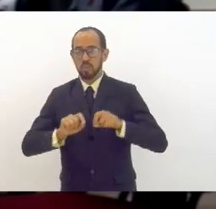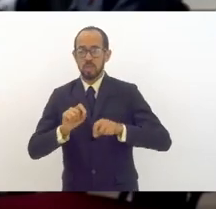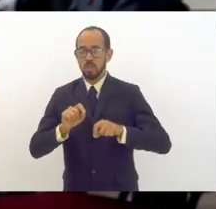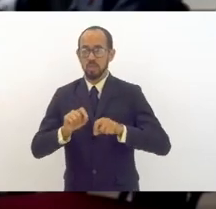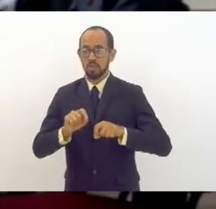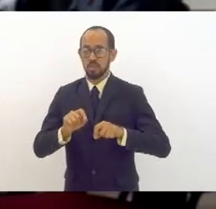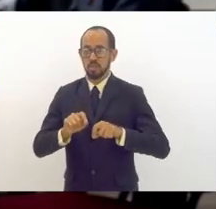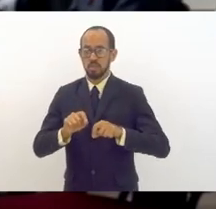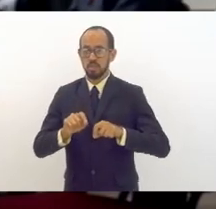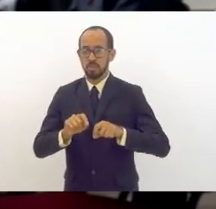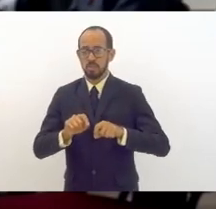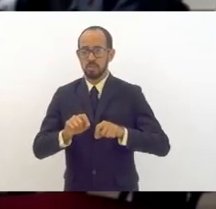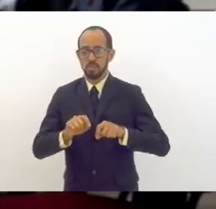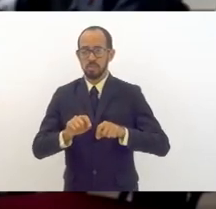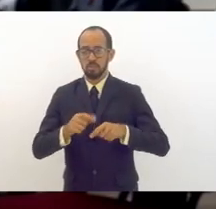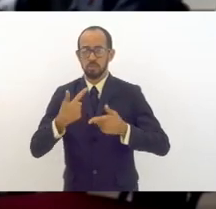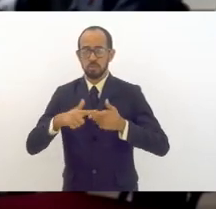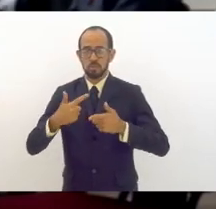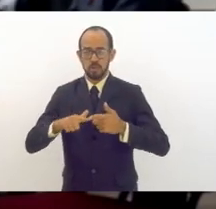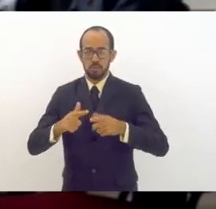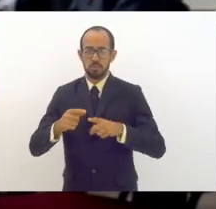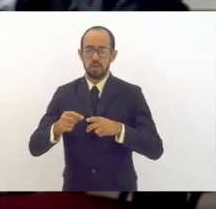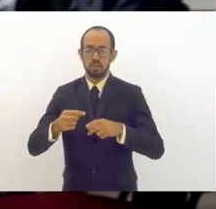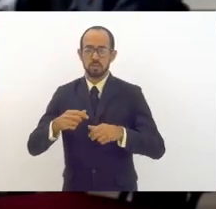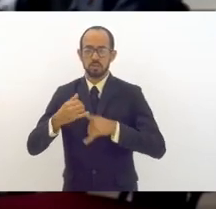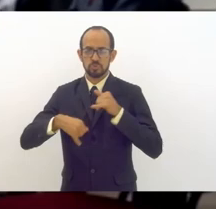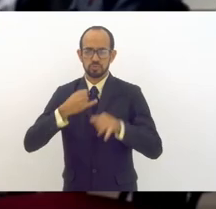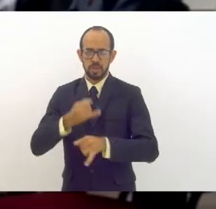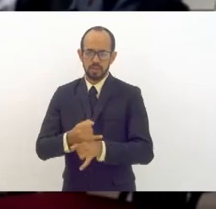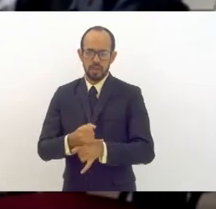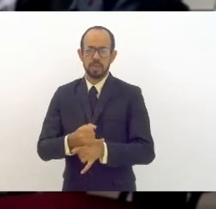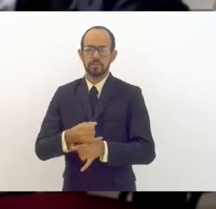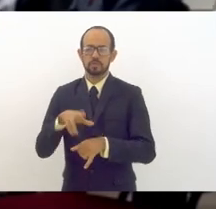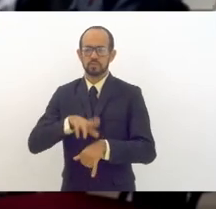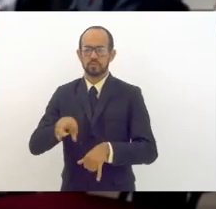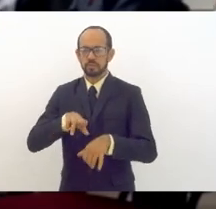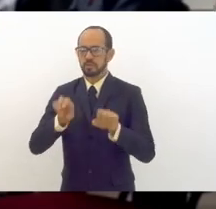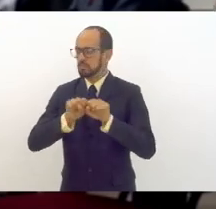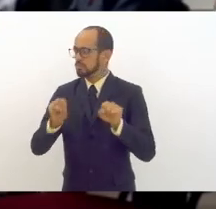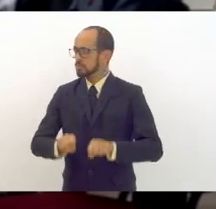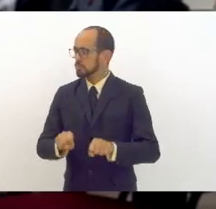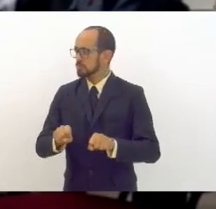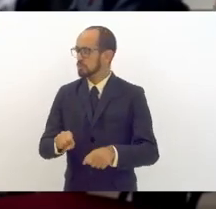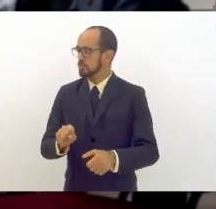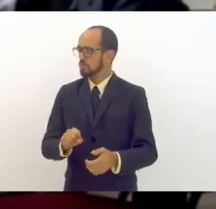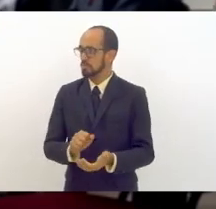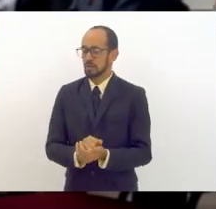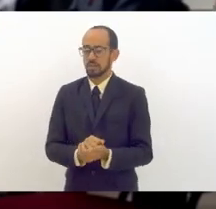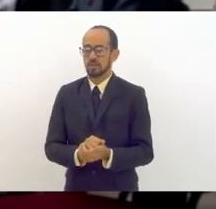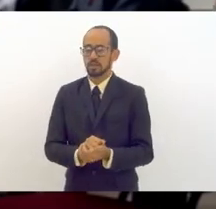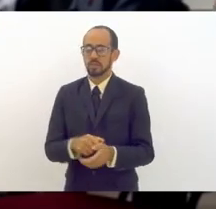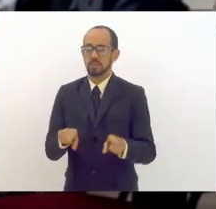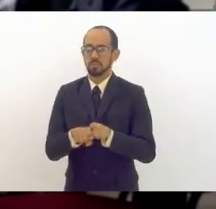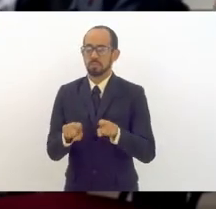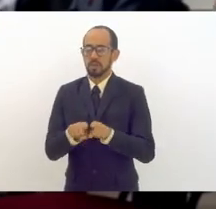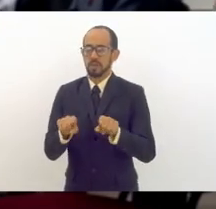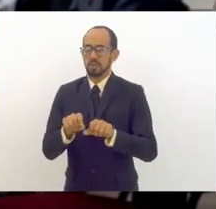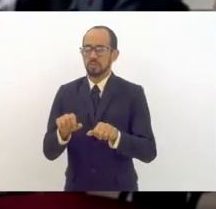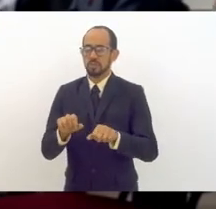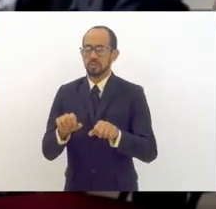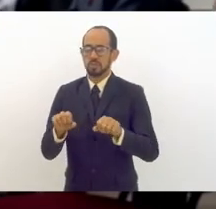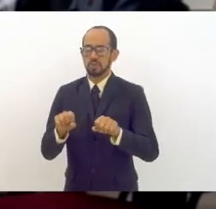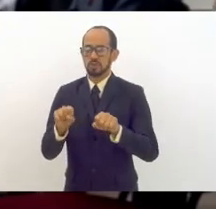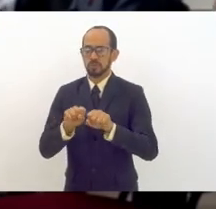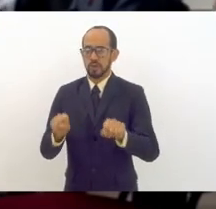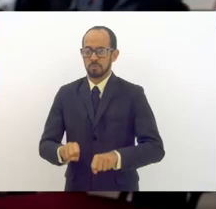na cultura digital, na utilização de plataformas, na disponibilização de ferramentas e estratégias